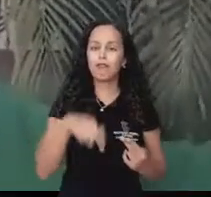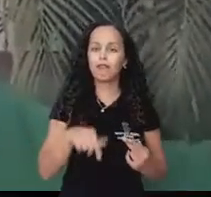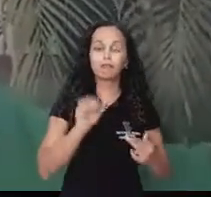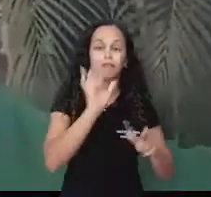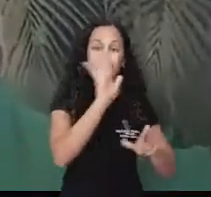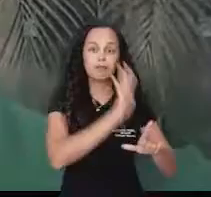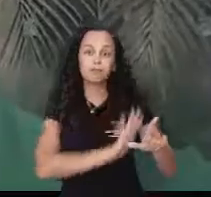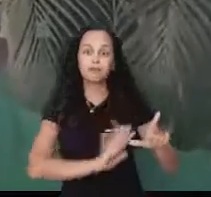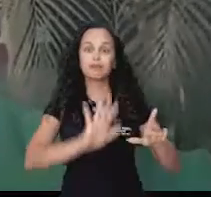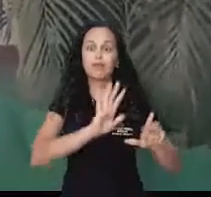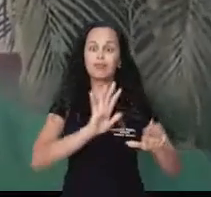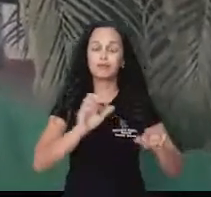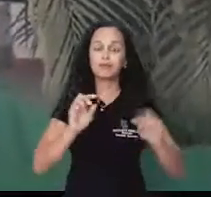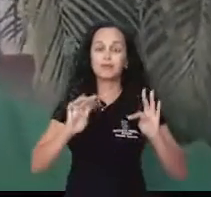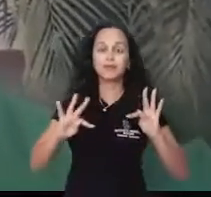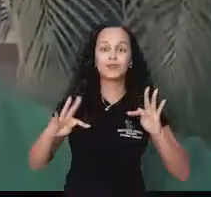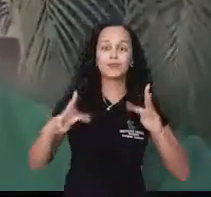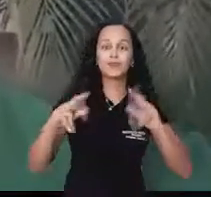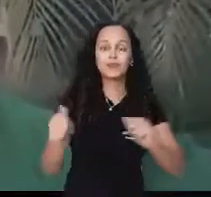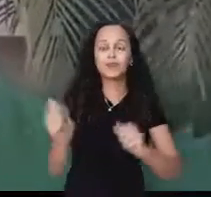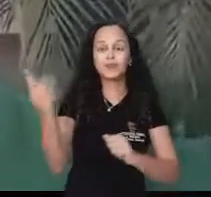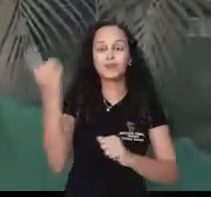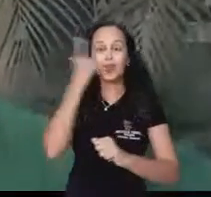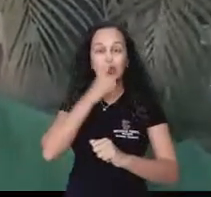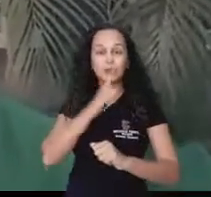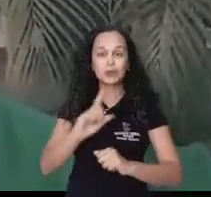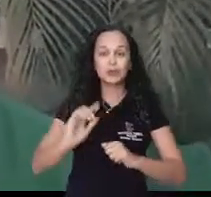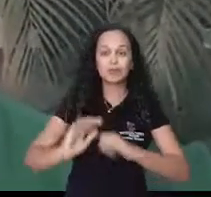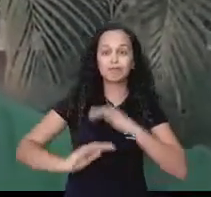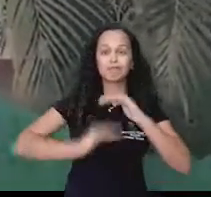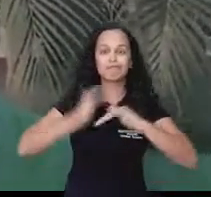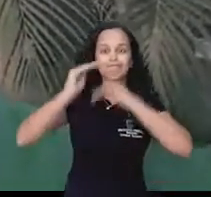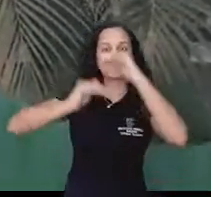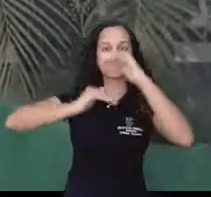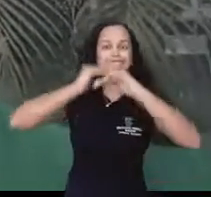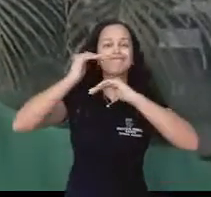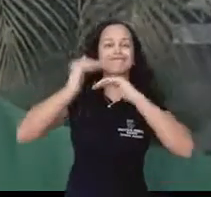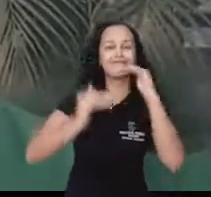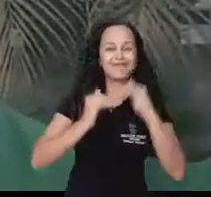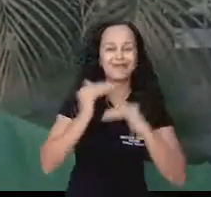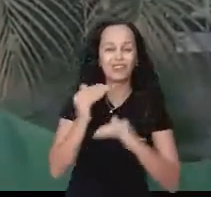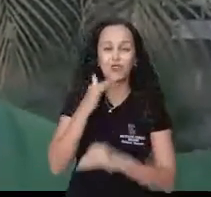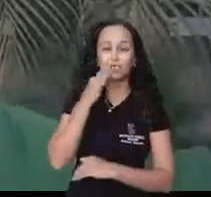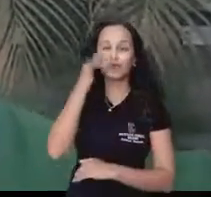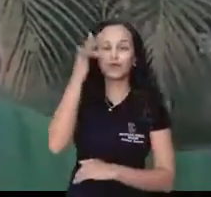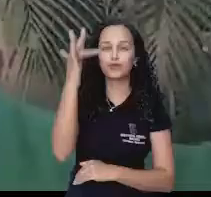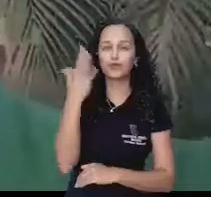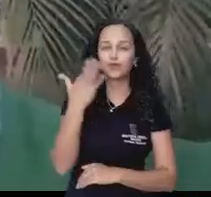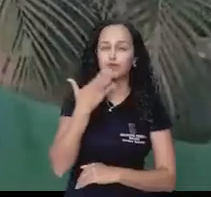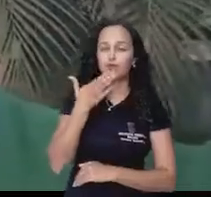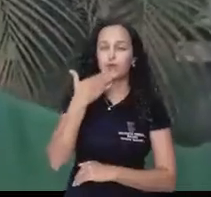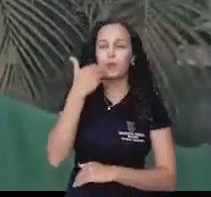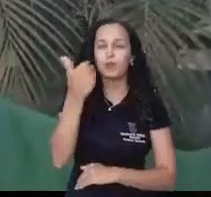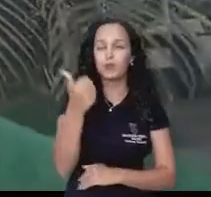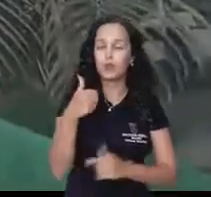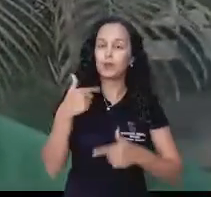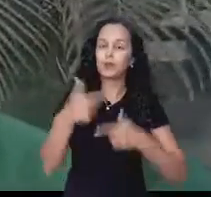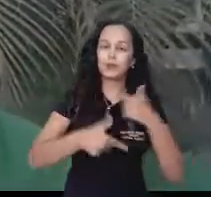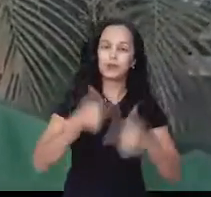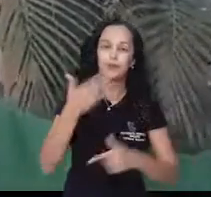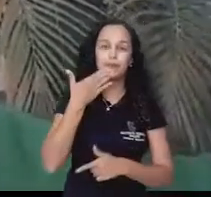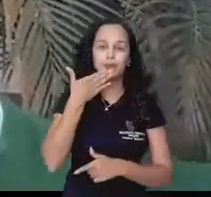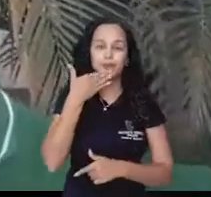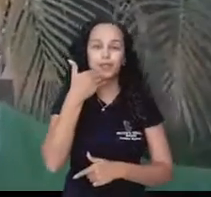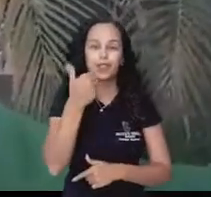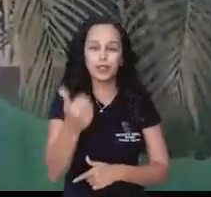Instituto Federal Baiano como uma enorme plataforma para que todos nós possamos erguer, construir e visualizar nossos sonhos em busca de